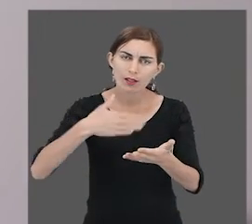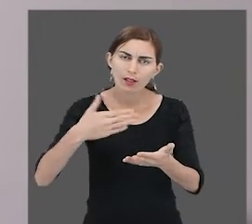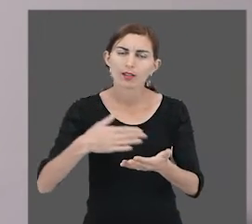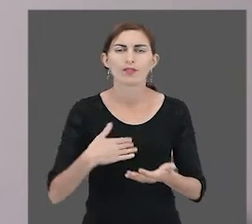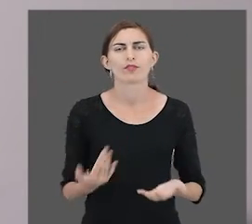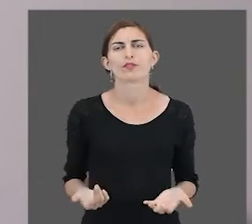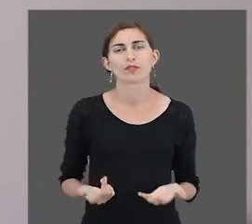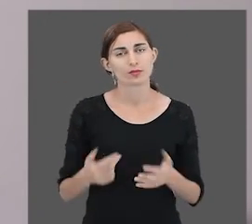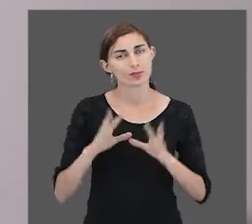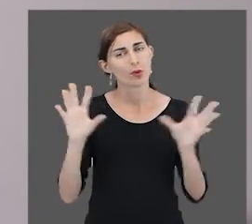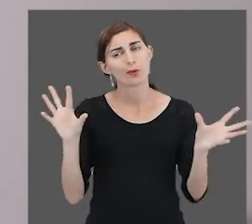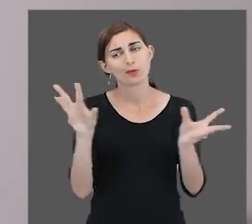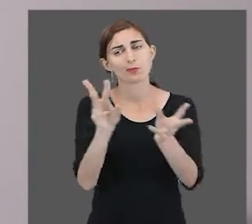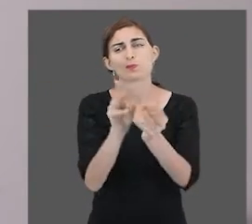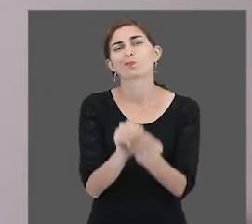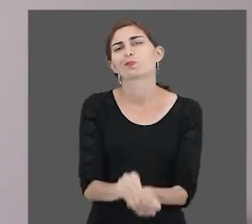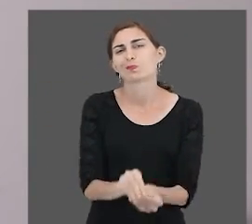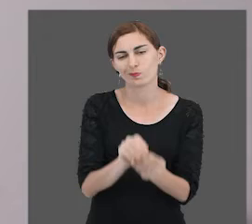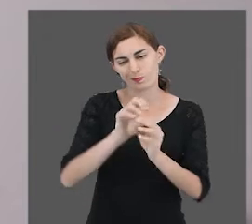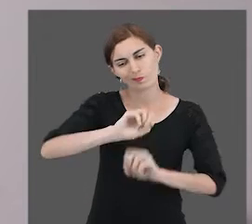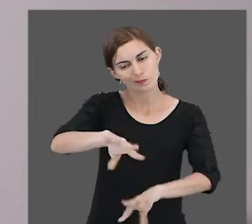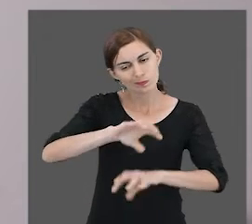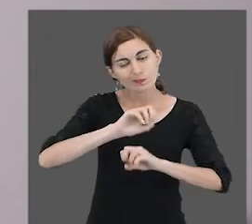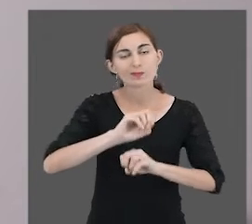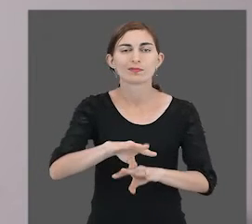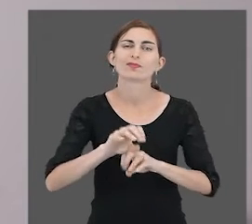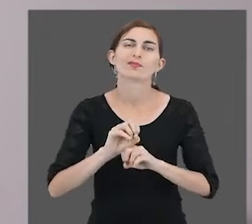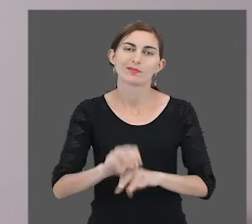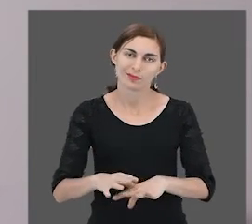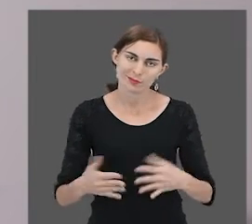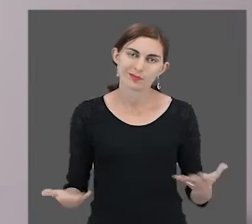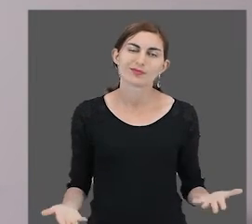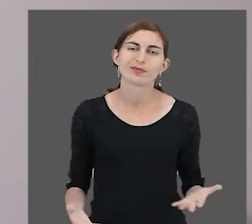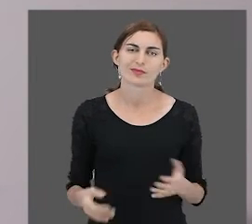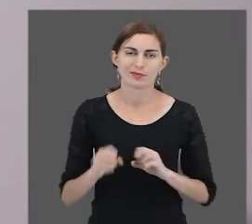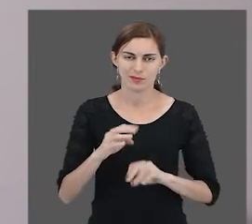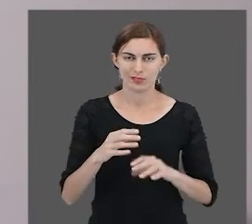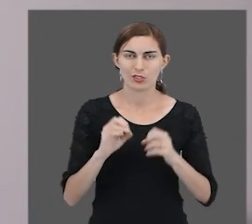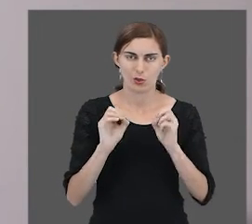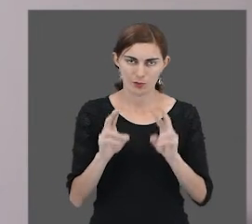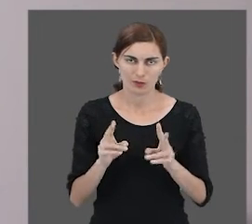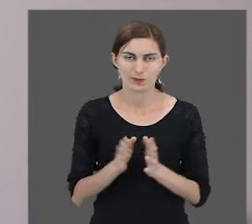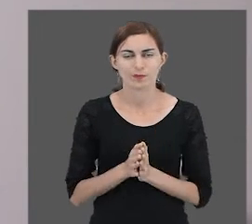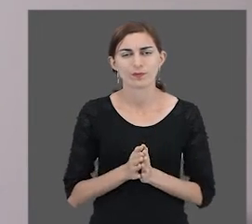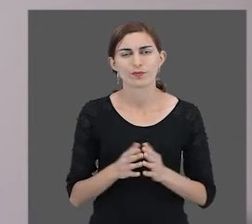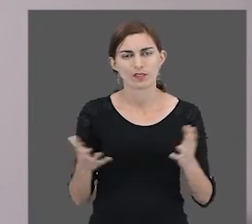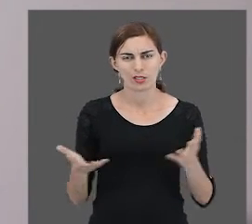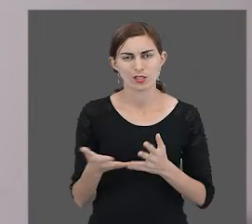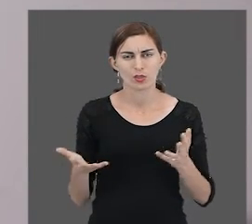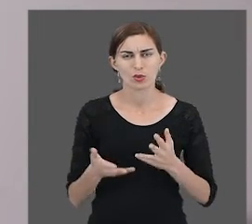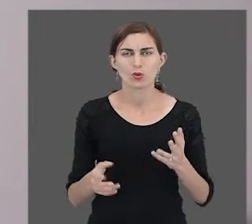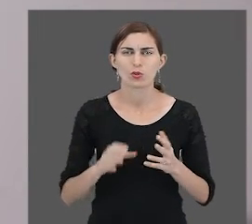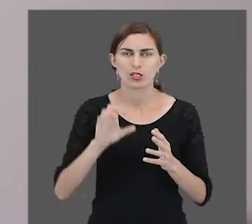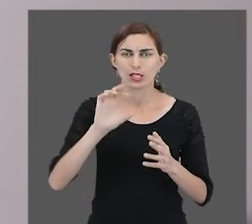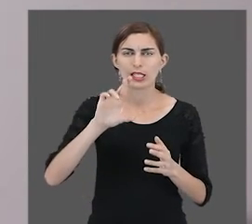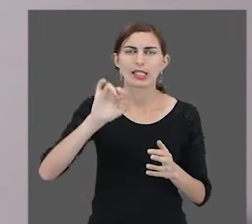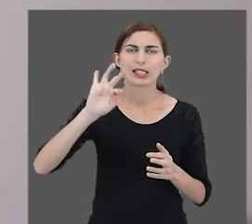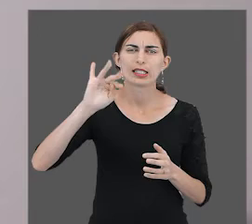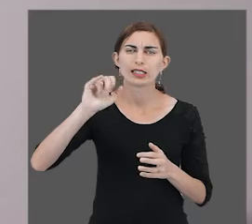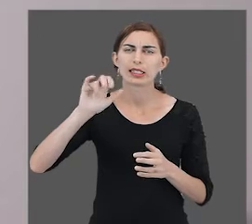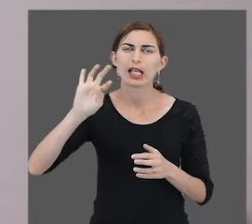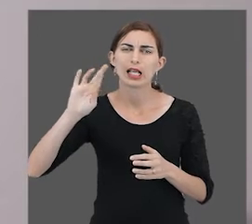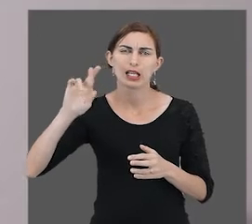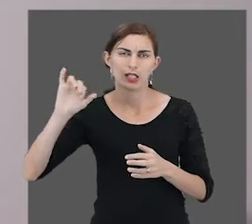didáticos. Então, é complemento do ensino propriamente dito, ok? Agora nós vamos ver os critérios